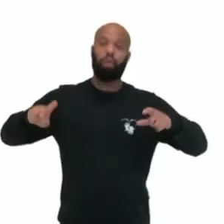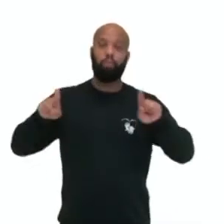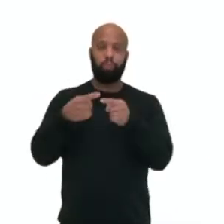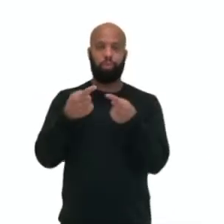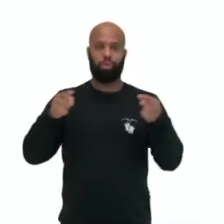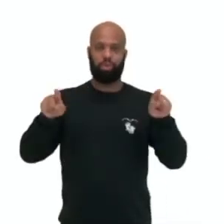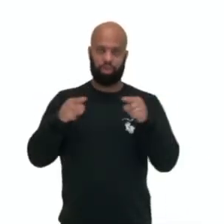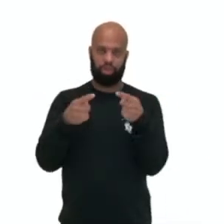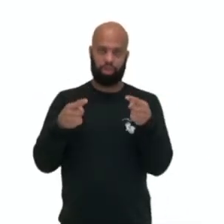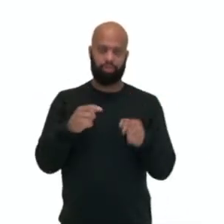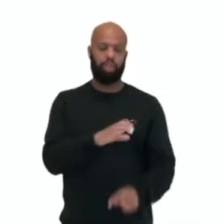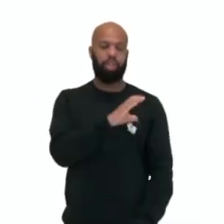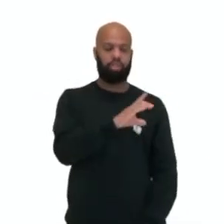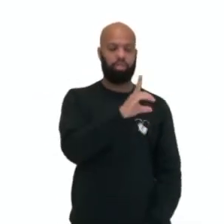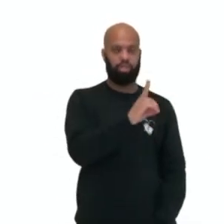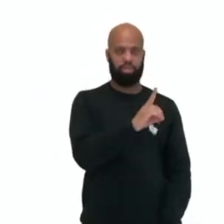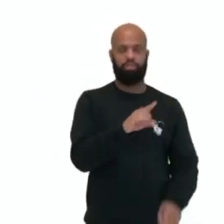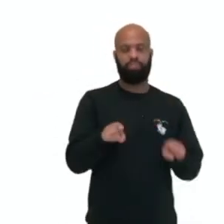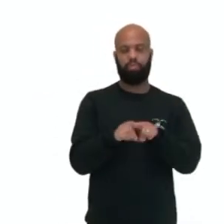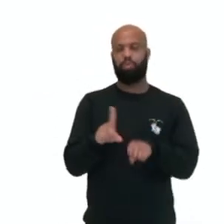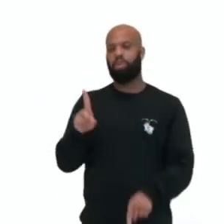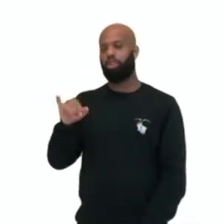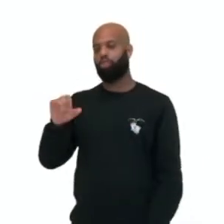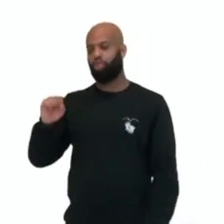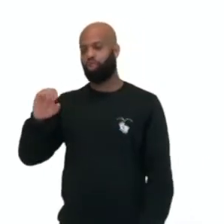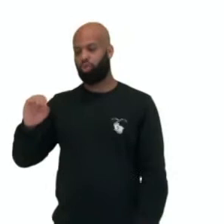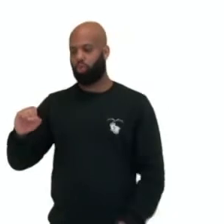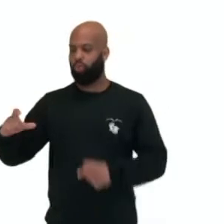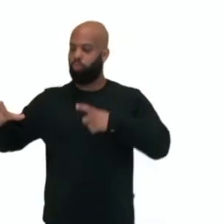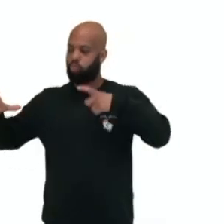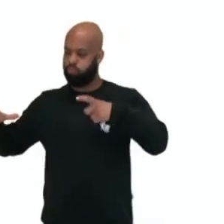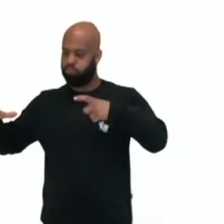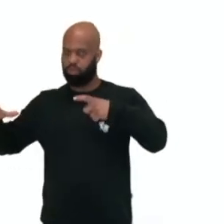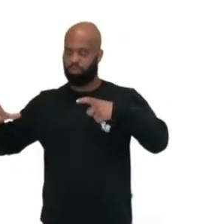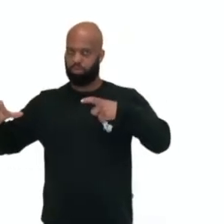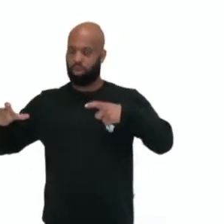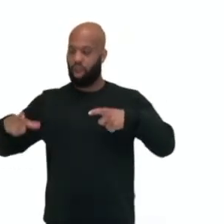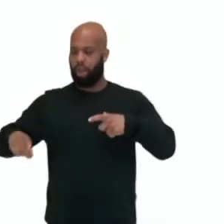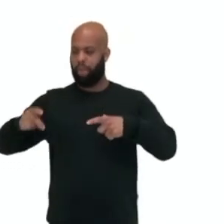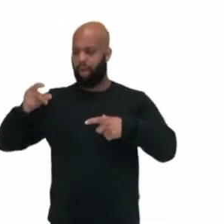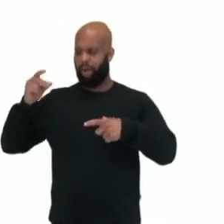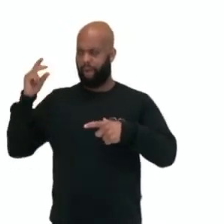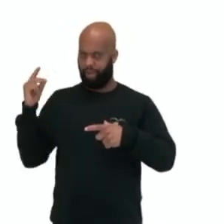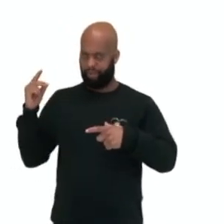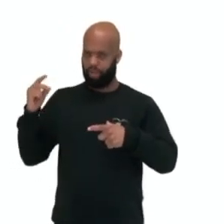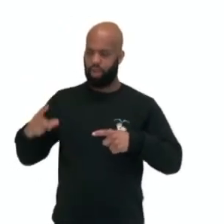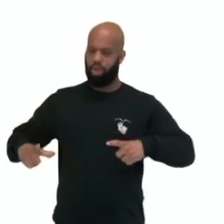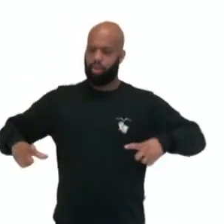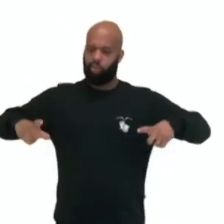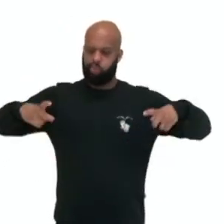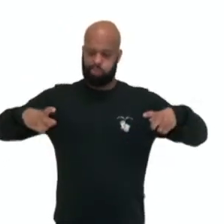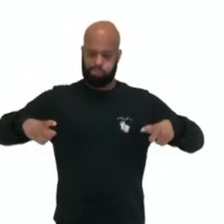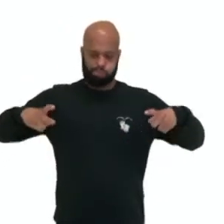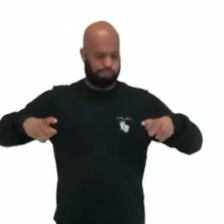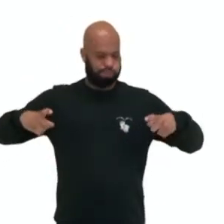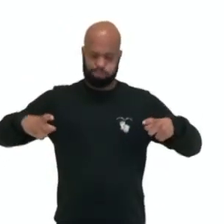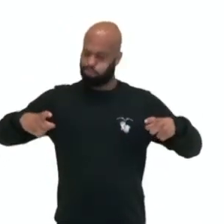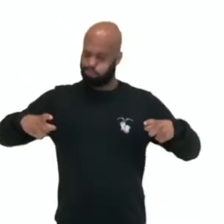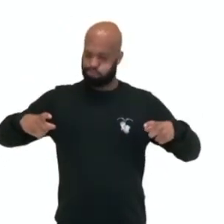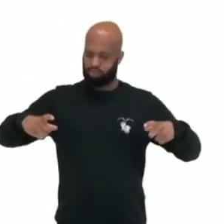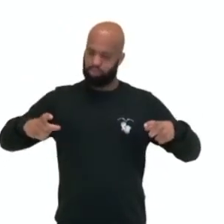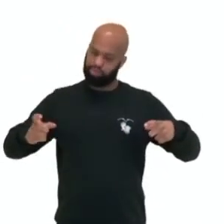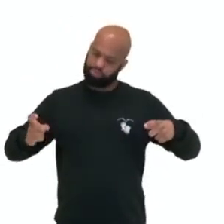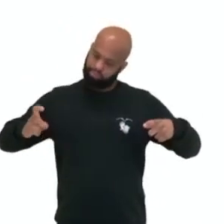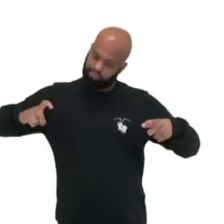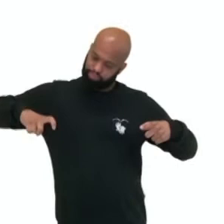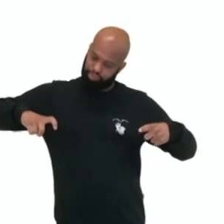duas mídias antigas de música, tá? A mais antiga é o disco de vinil. Era um disco grande, tá? Que riscava